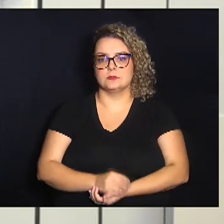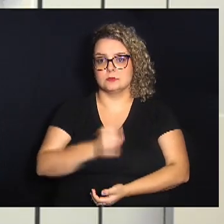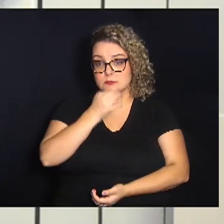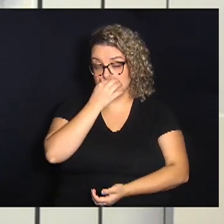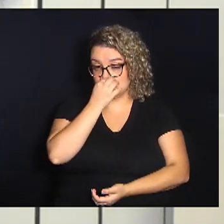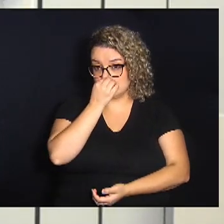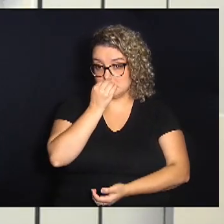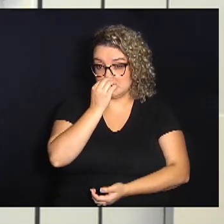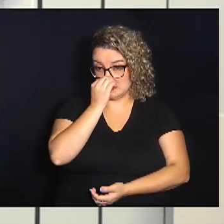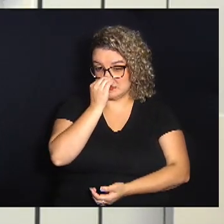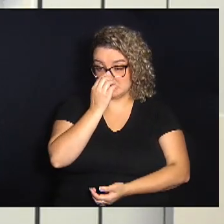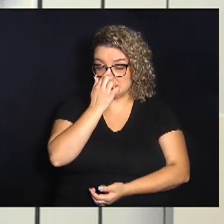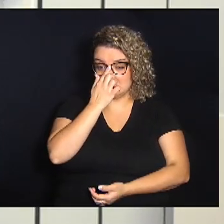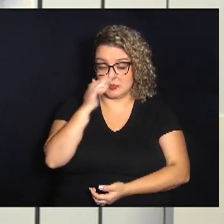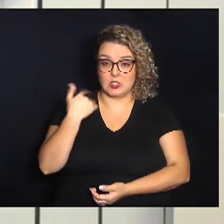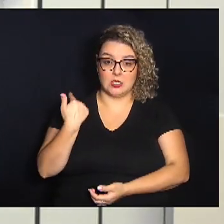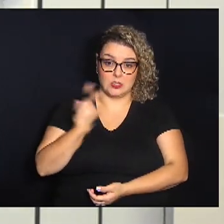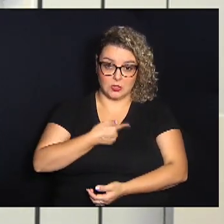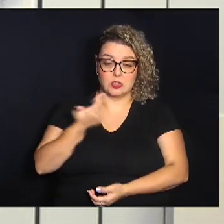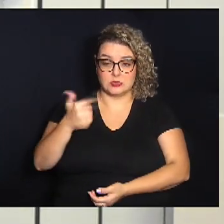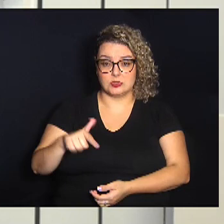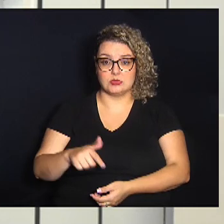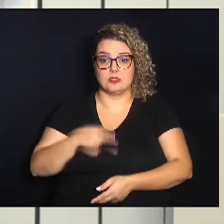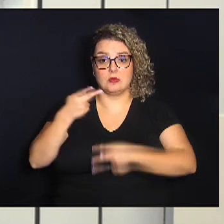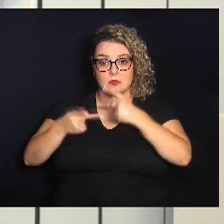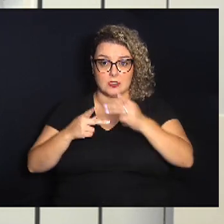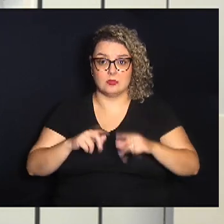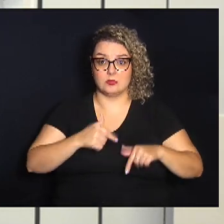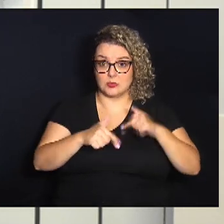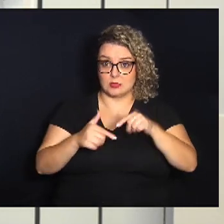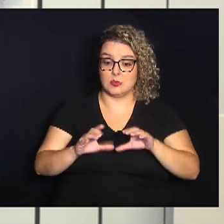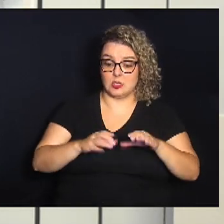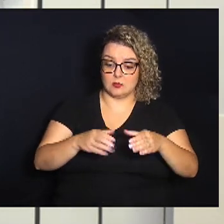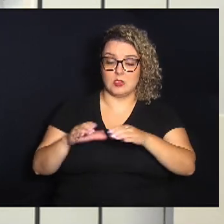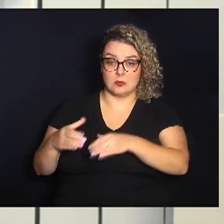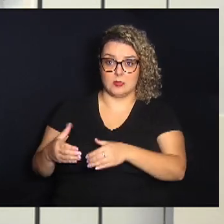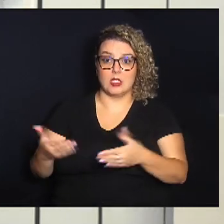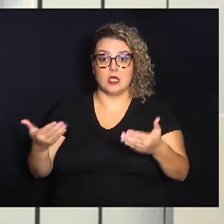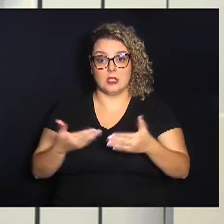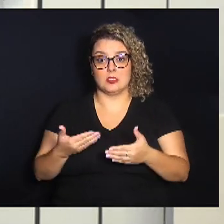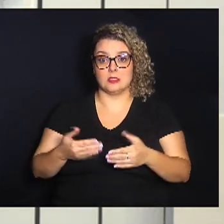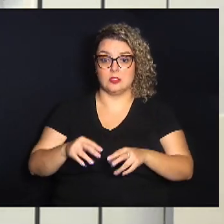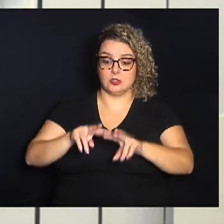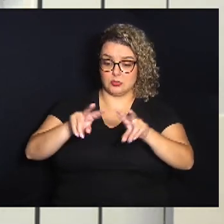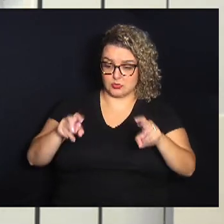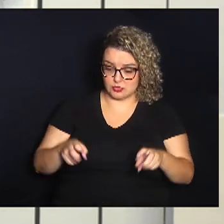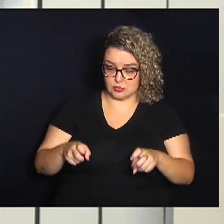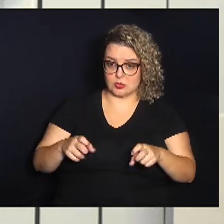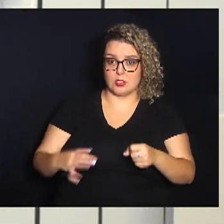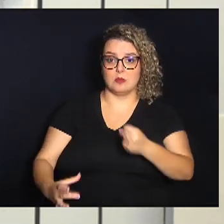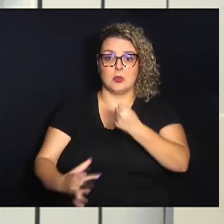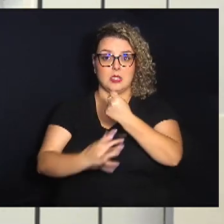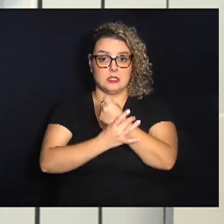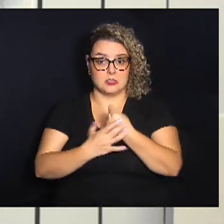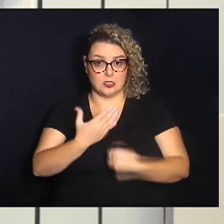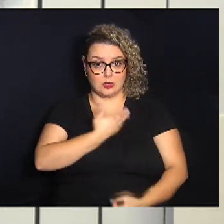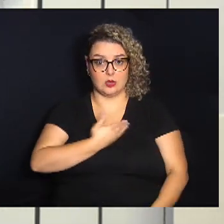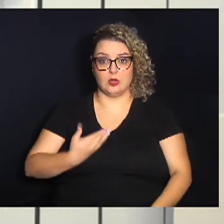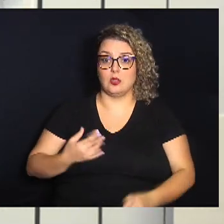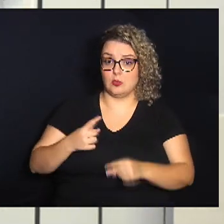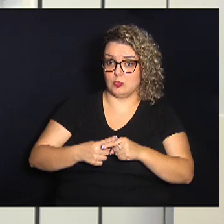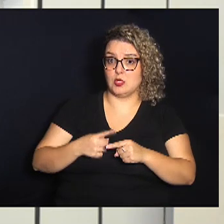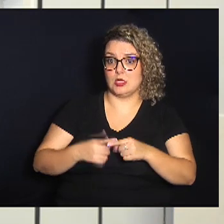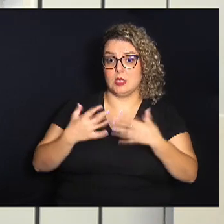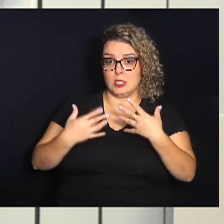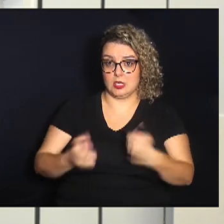E a gente segue falando aqui sobre o trabalho das comissões, mas agora com a de assuntos para a segurança pública, porque recebeu